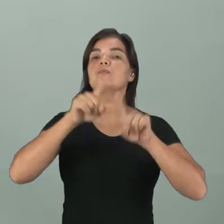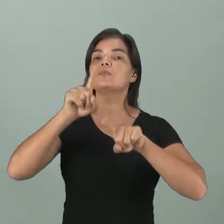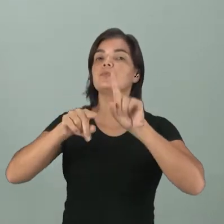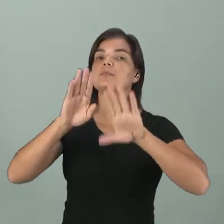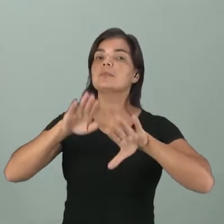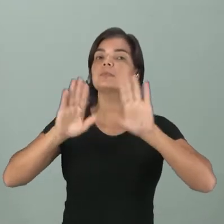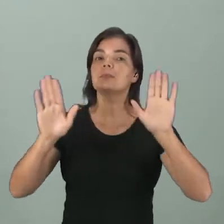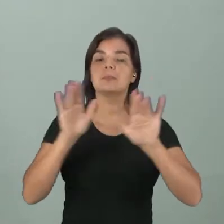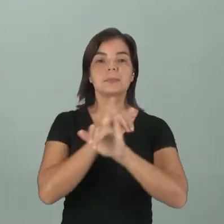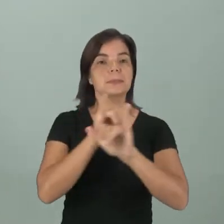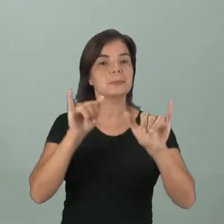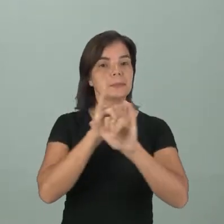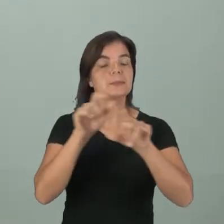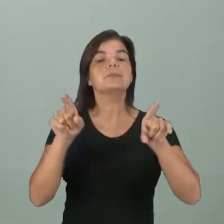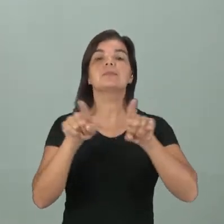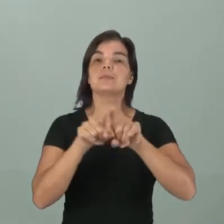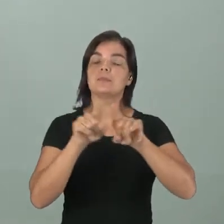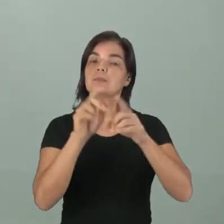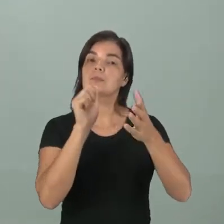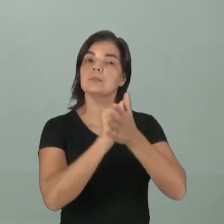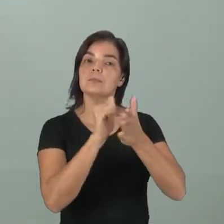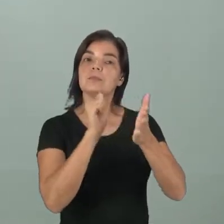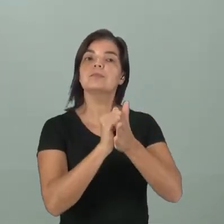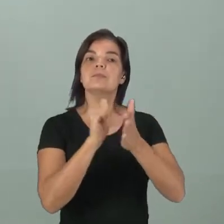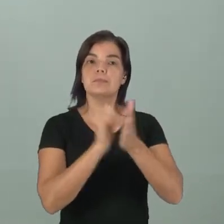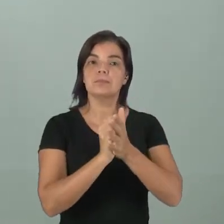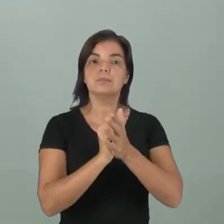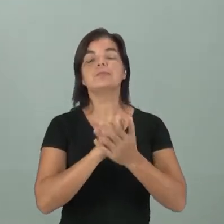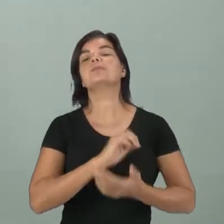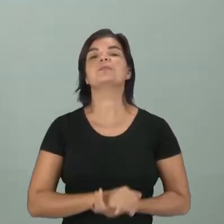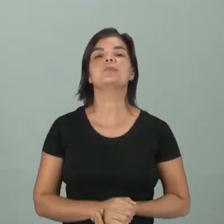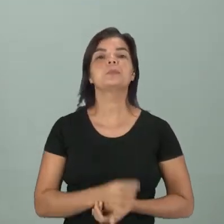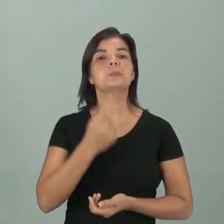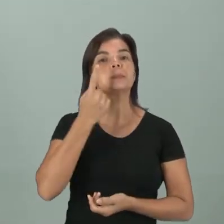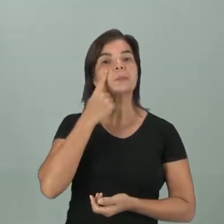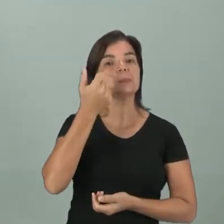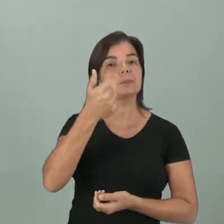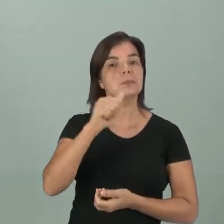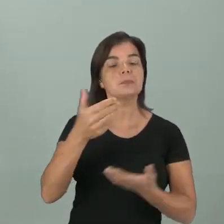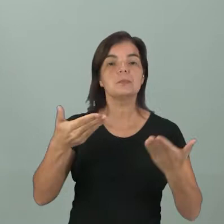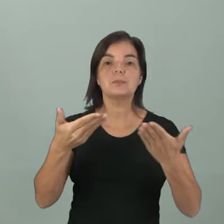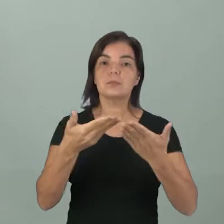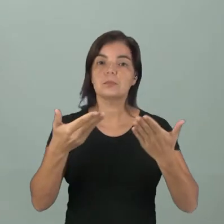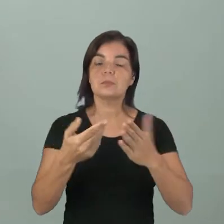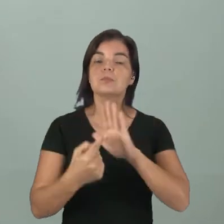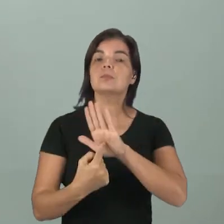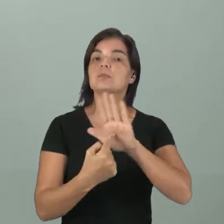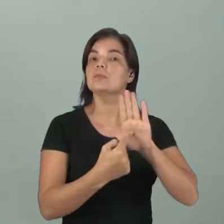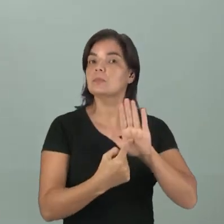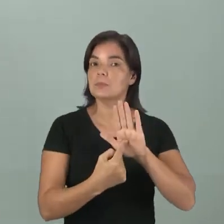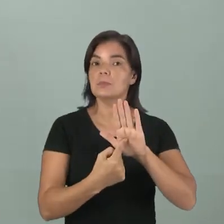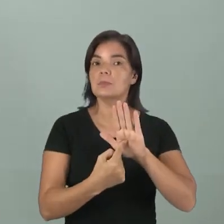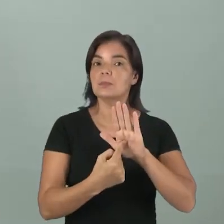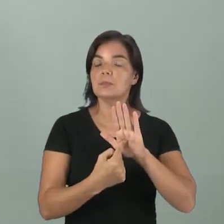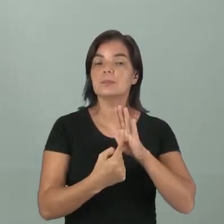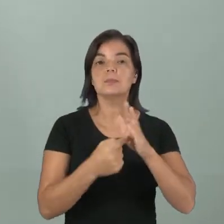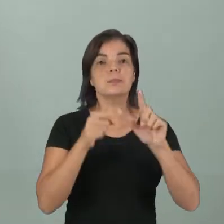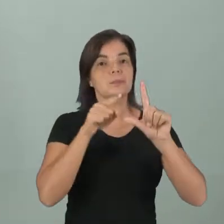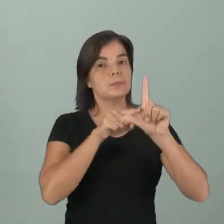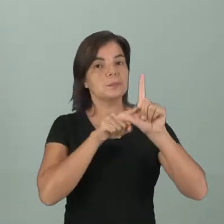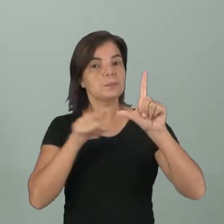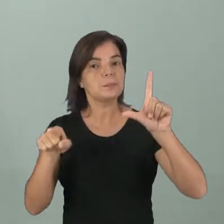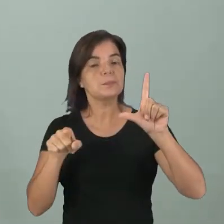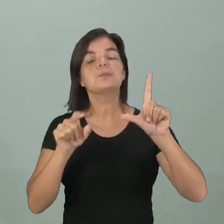de acordo com as informações e os registros feitos naquele gráfico. Vamos analisar agora o que aparece na nossa